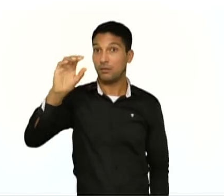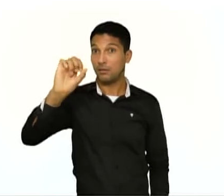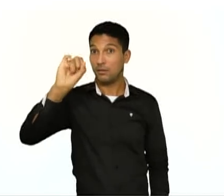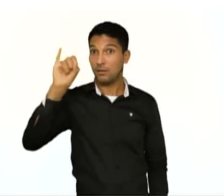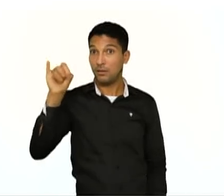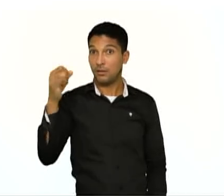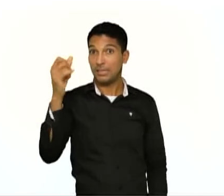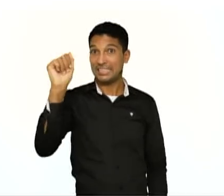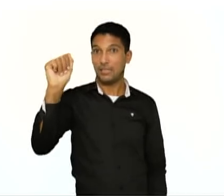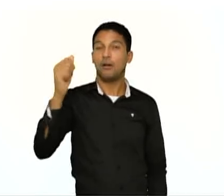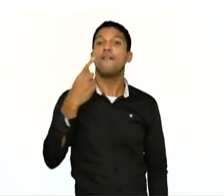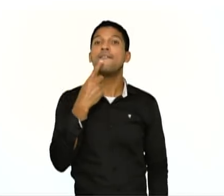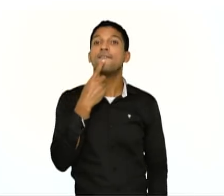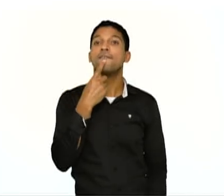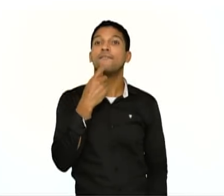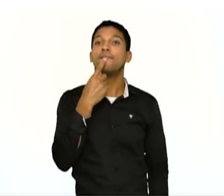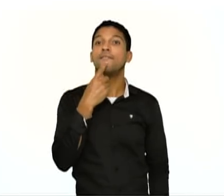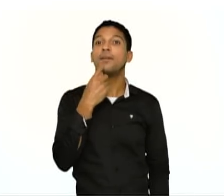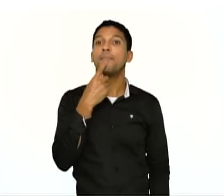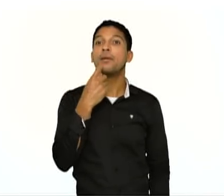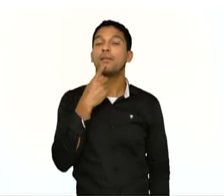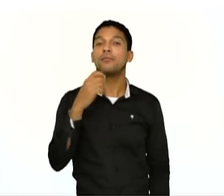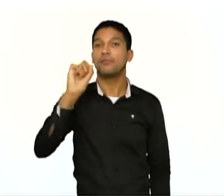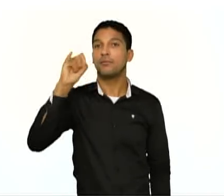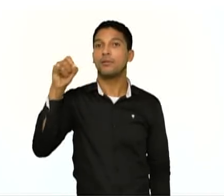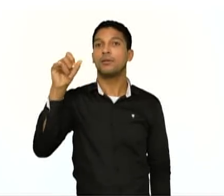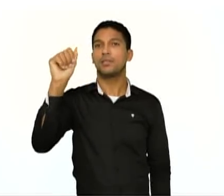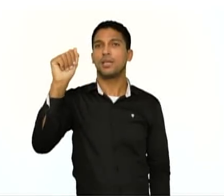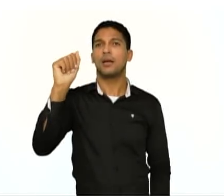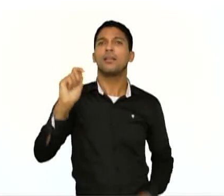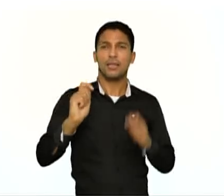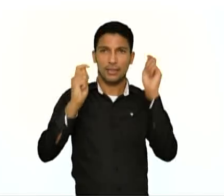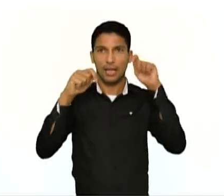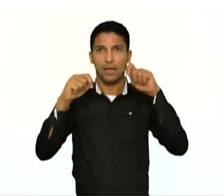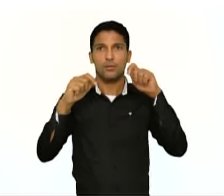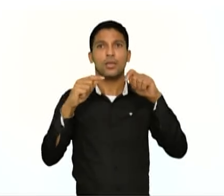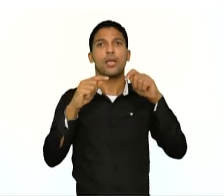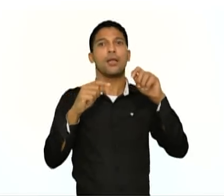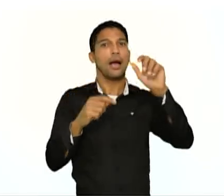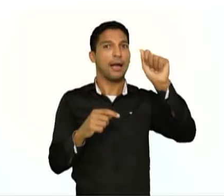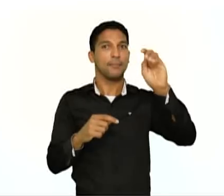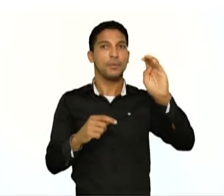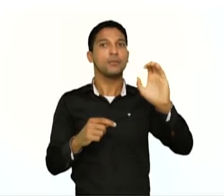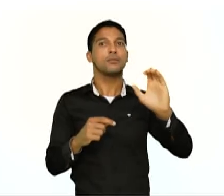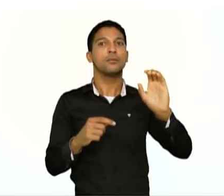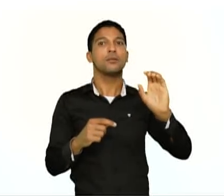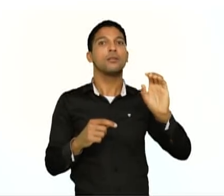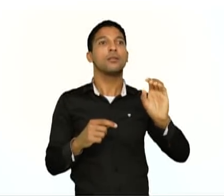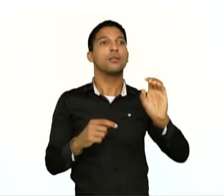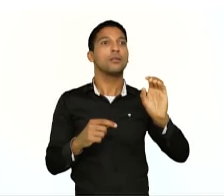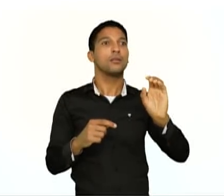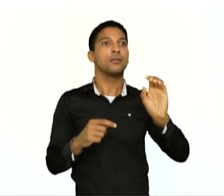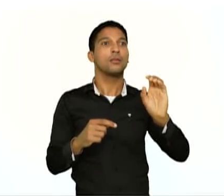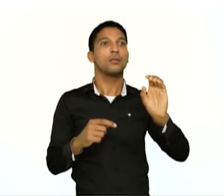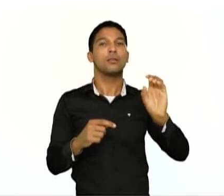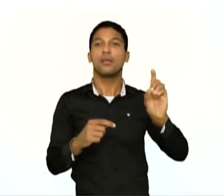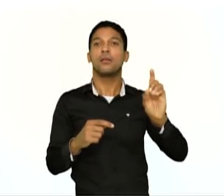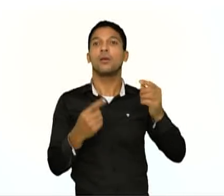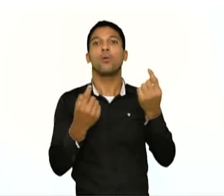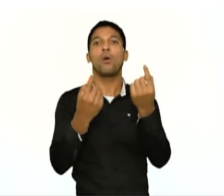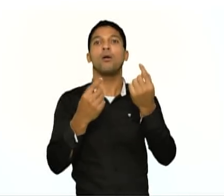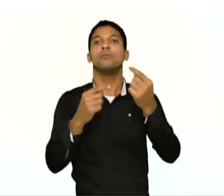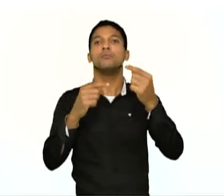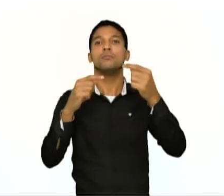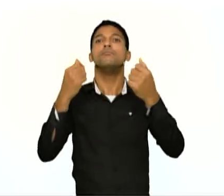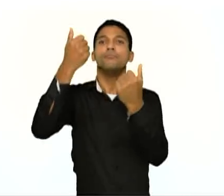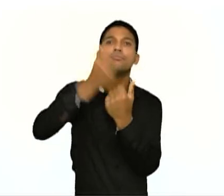em destaque foi grafada na cor vermelha e está sublinhada, que é a palavra já, né? E aí, como que eu